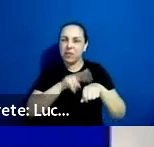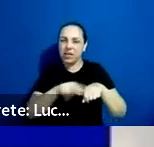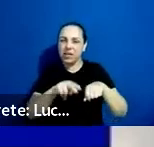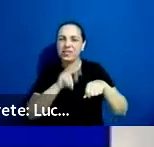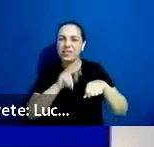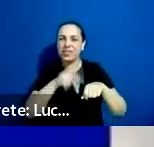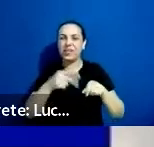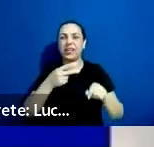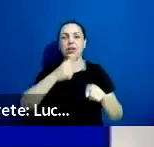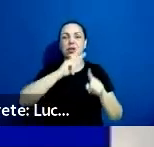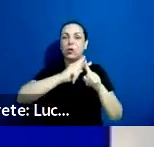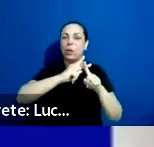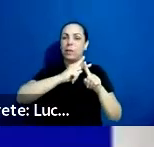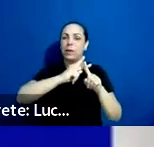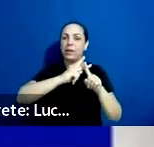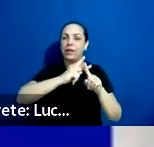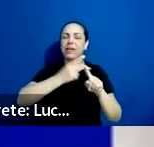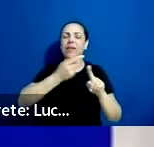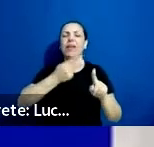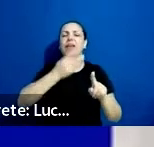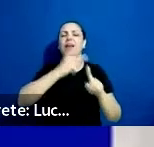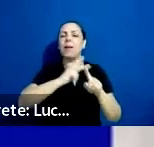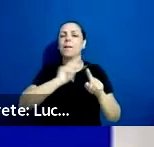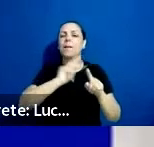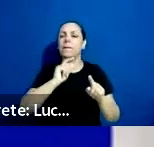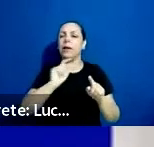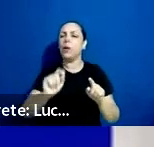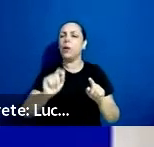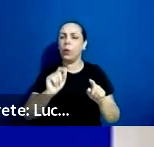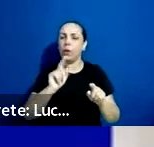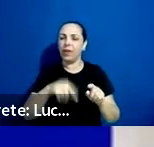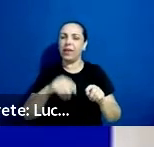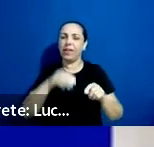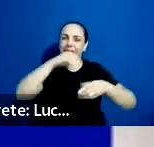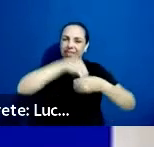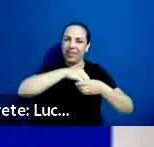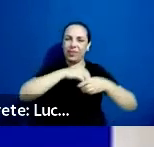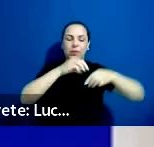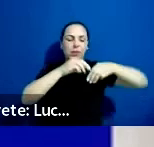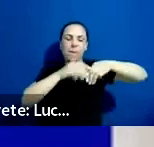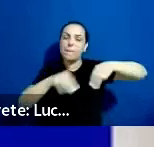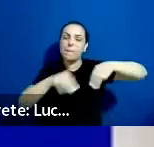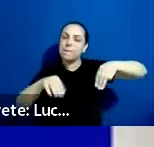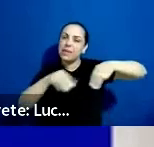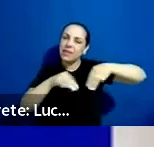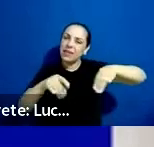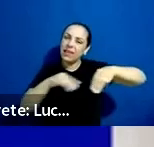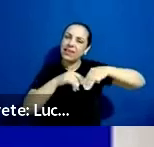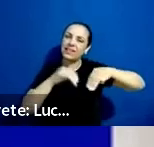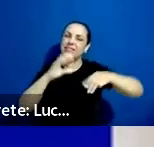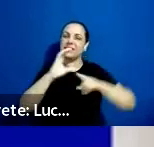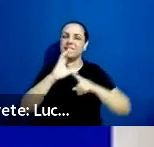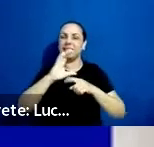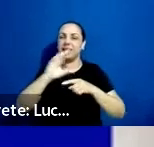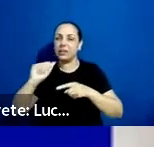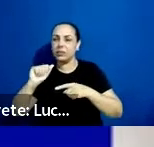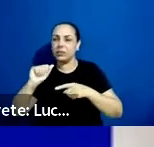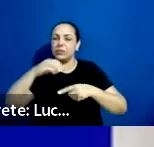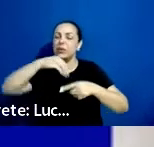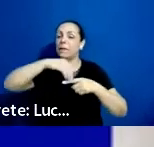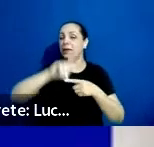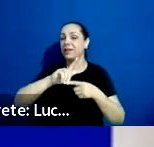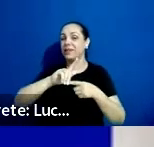de cura, de medicamento, não. Nós estamos falando que o Silosimol ele tem o objetivo de melhorar a estrutura da água